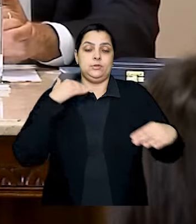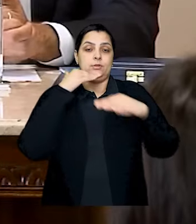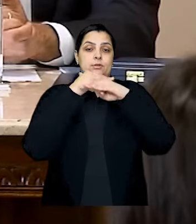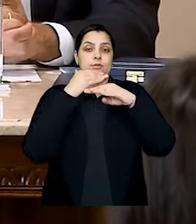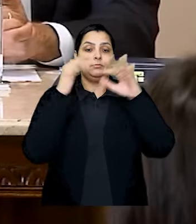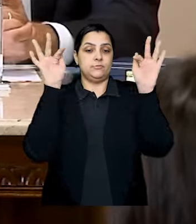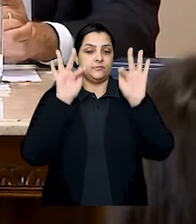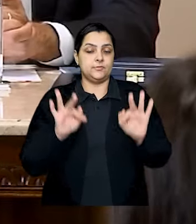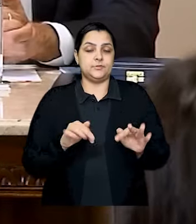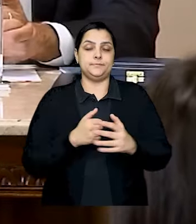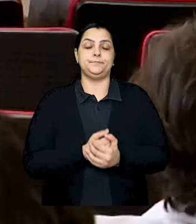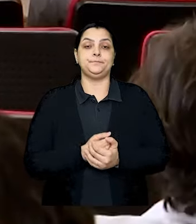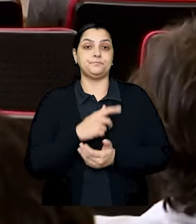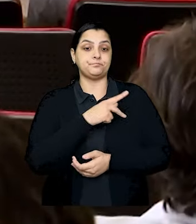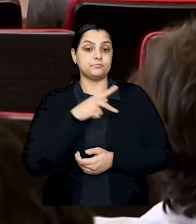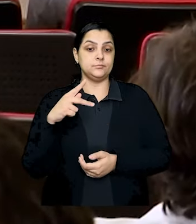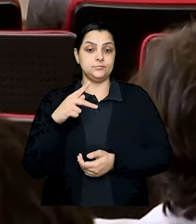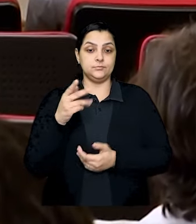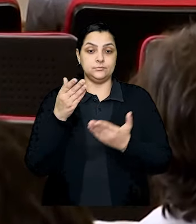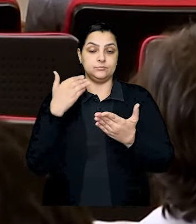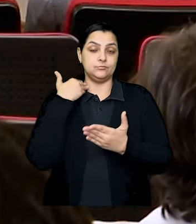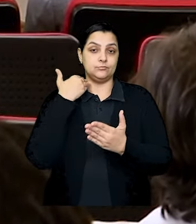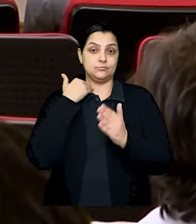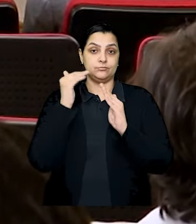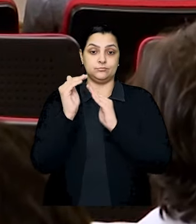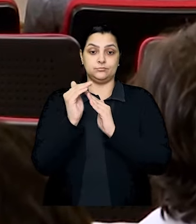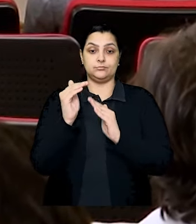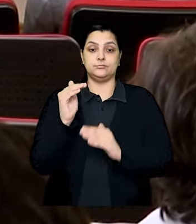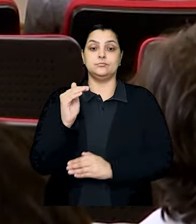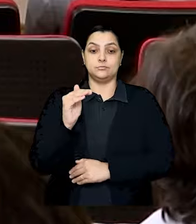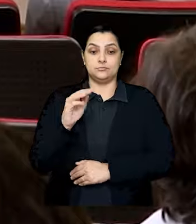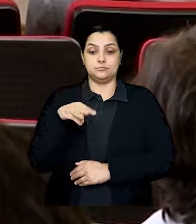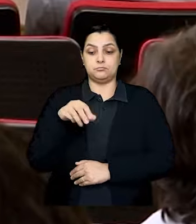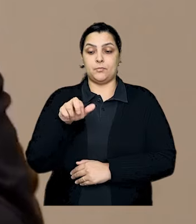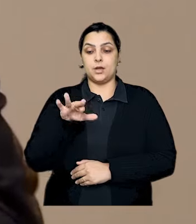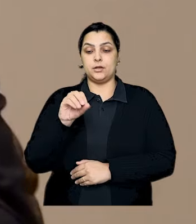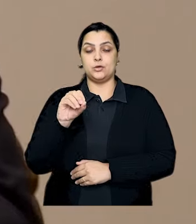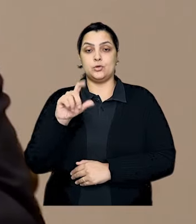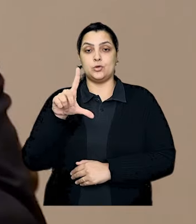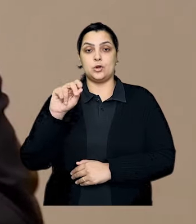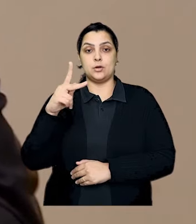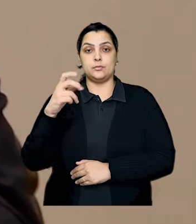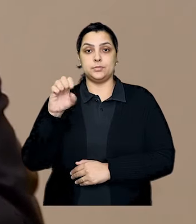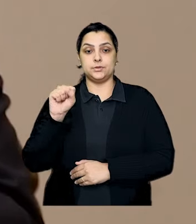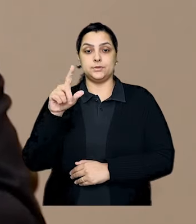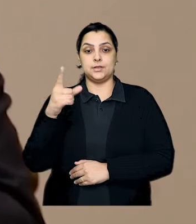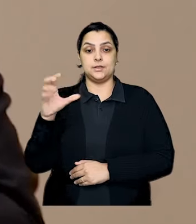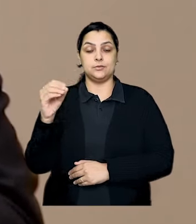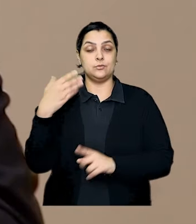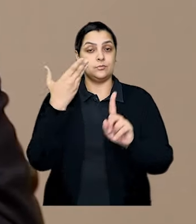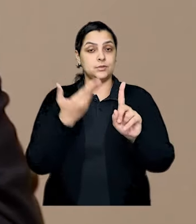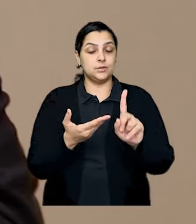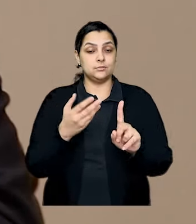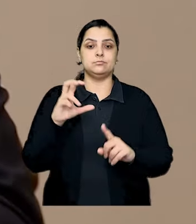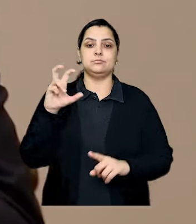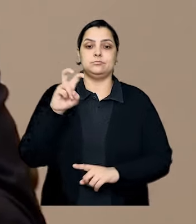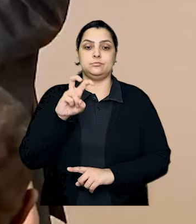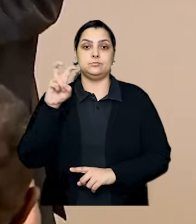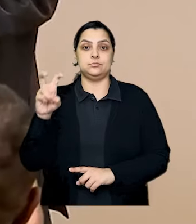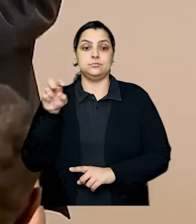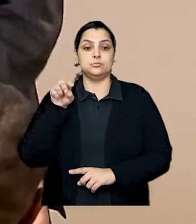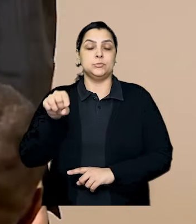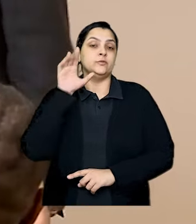equilibrada e feliz para o presidente executivo do Banco Santander Brasil Mário Roberto Ops leão a homenagem representa